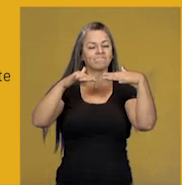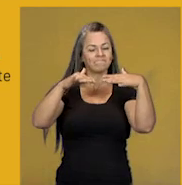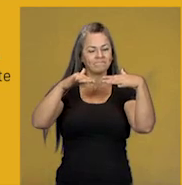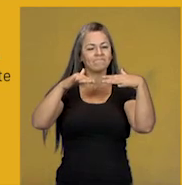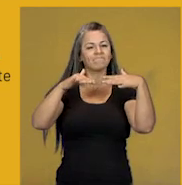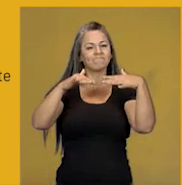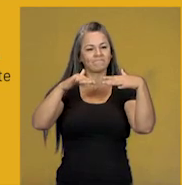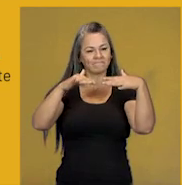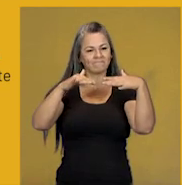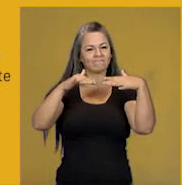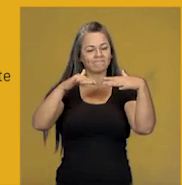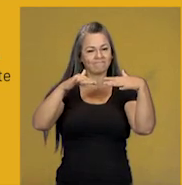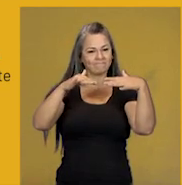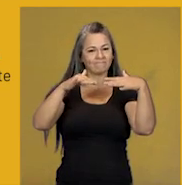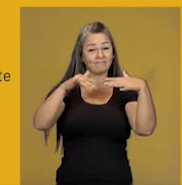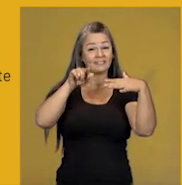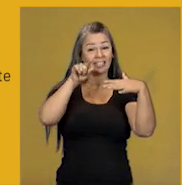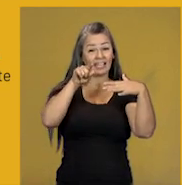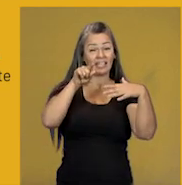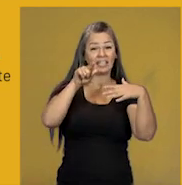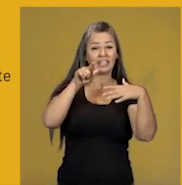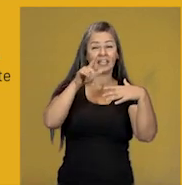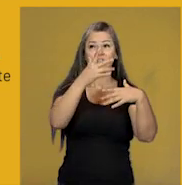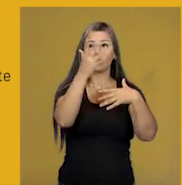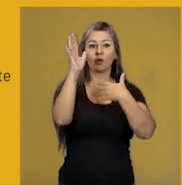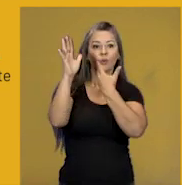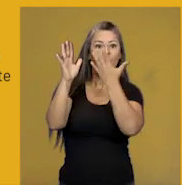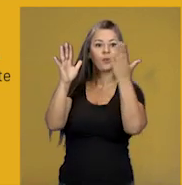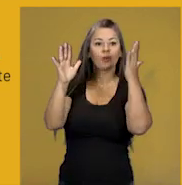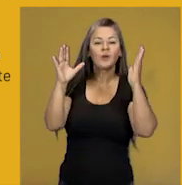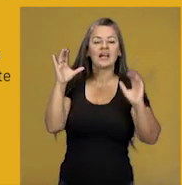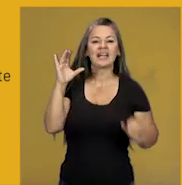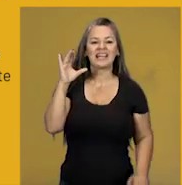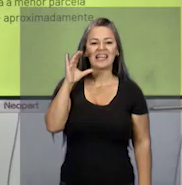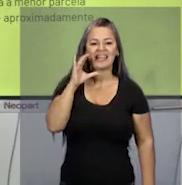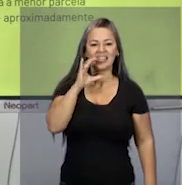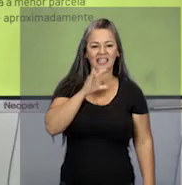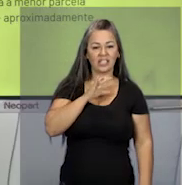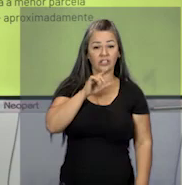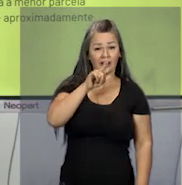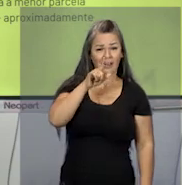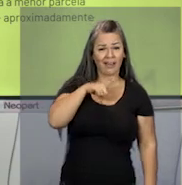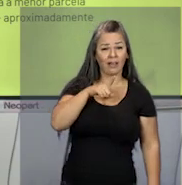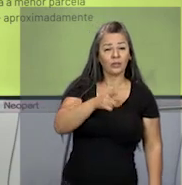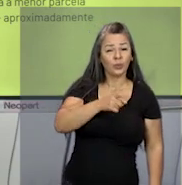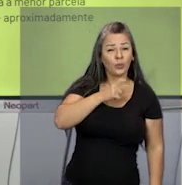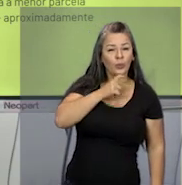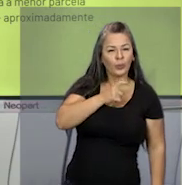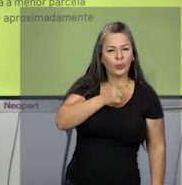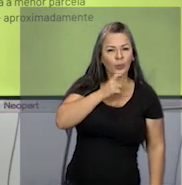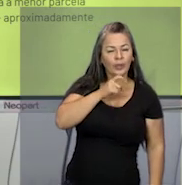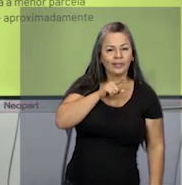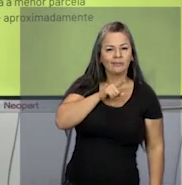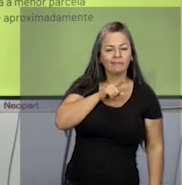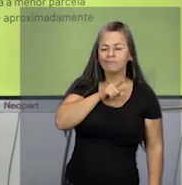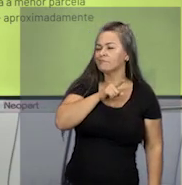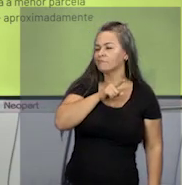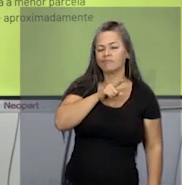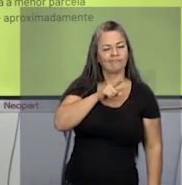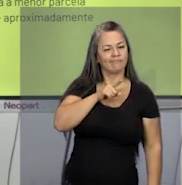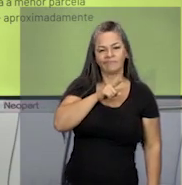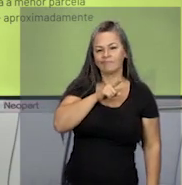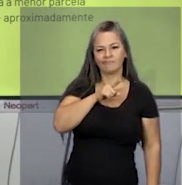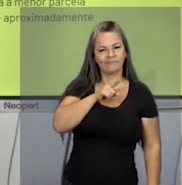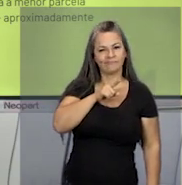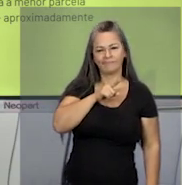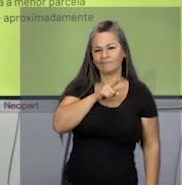claro, clima sempre quente, né? Você não vai encontrar um inverno rigoroso, né? Vamos dizer assim, uma quantidade